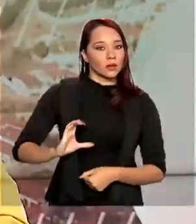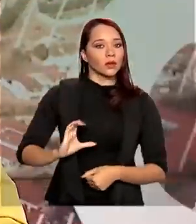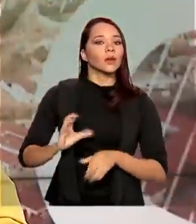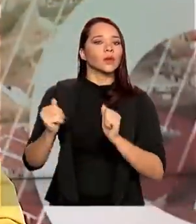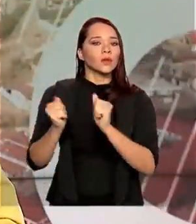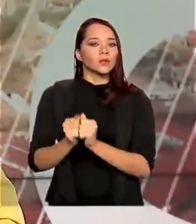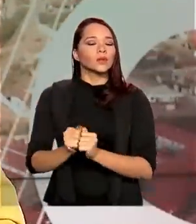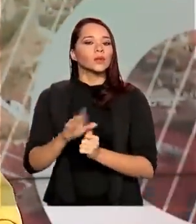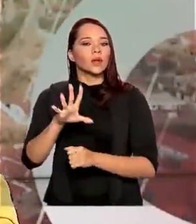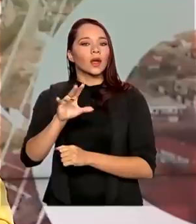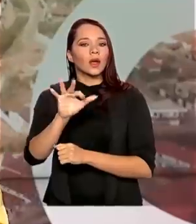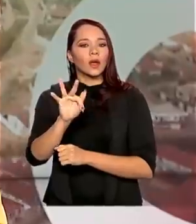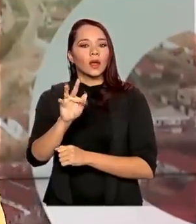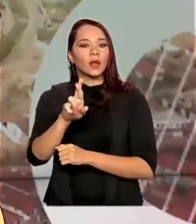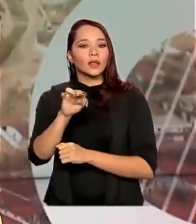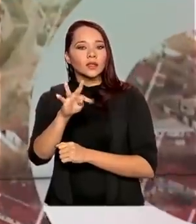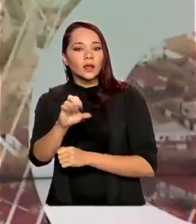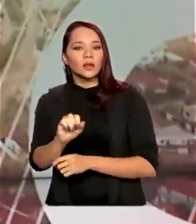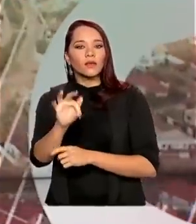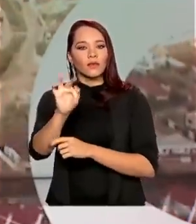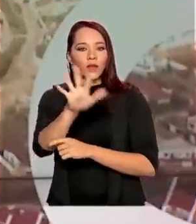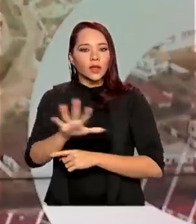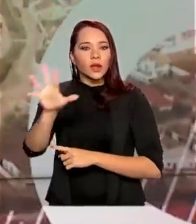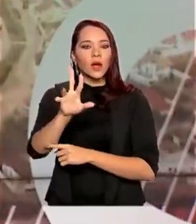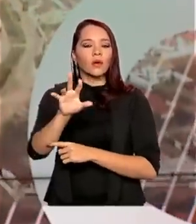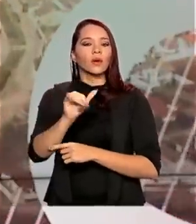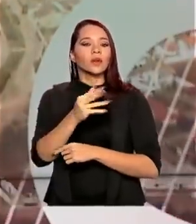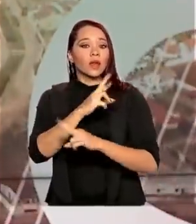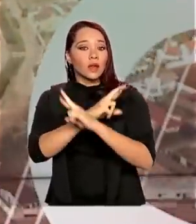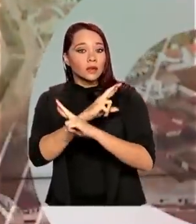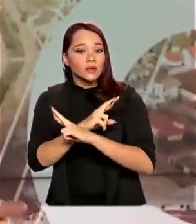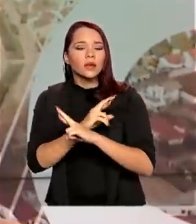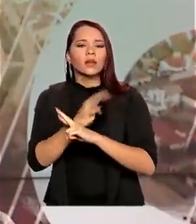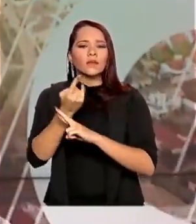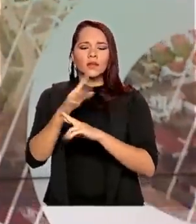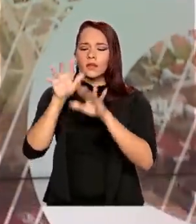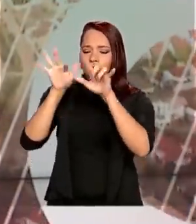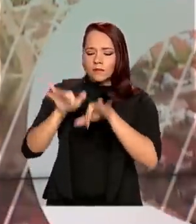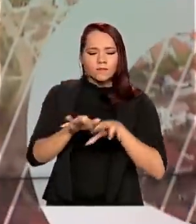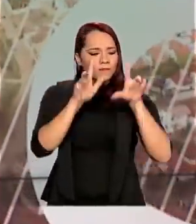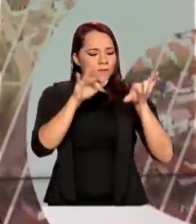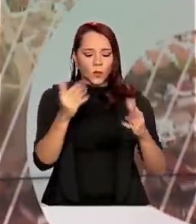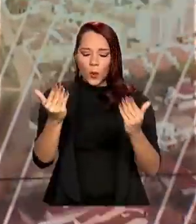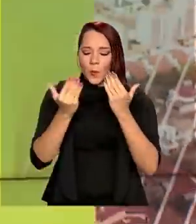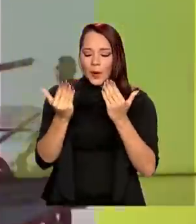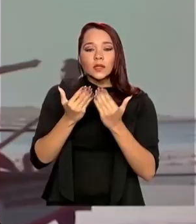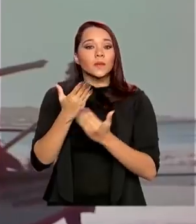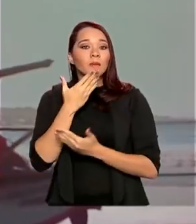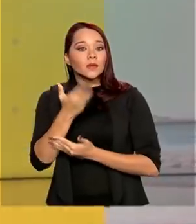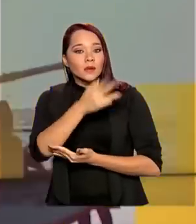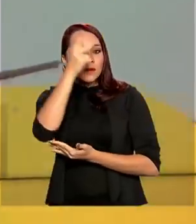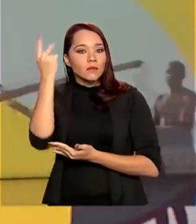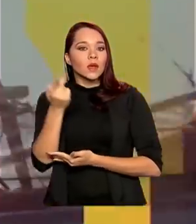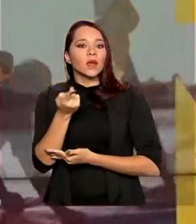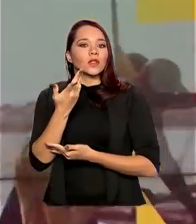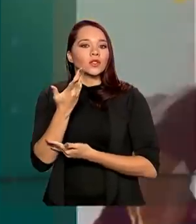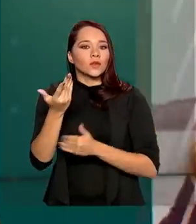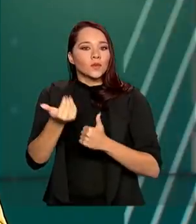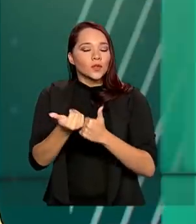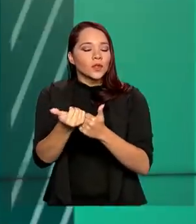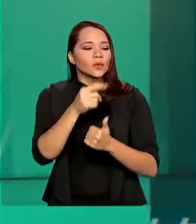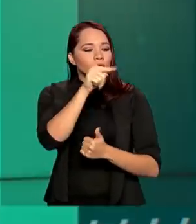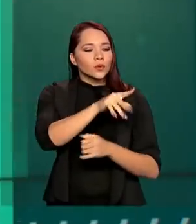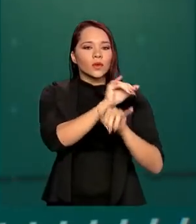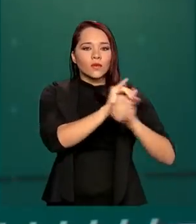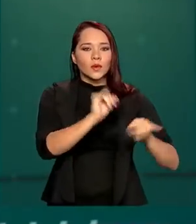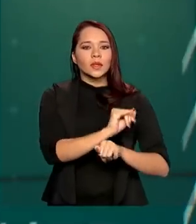e a Receita Federal. Será feito o cruzamento de dados de quem solicita o auxílio com informações da Receita. A ideia é